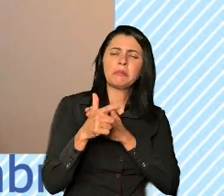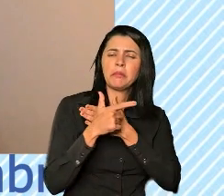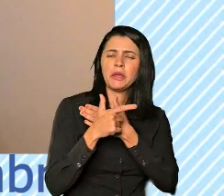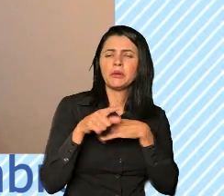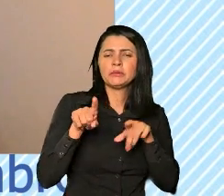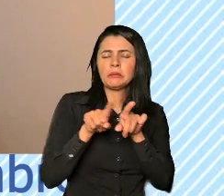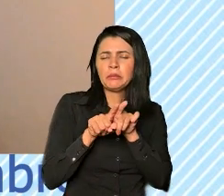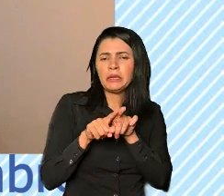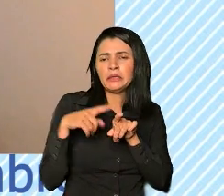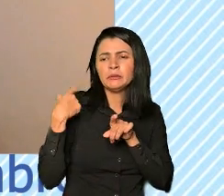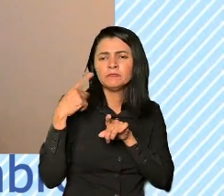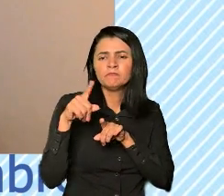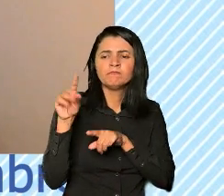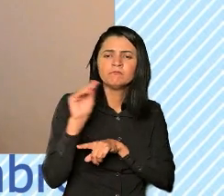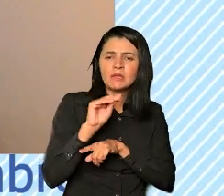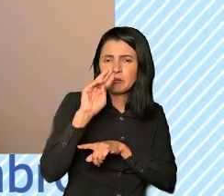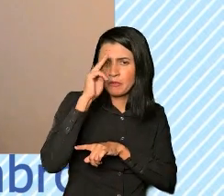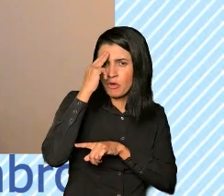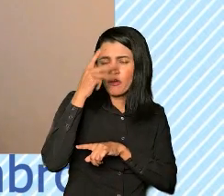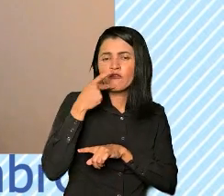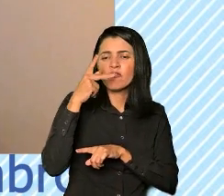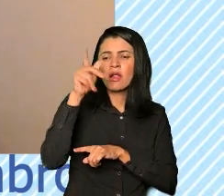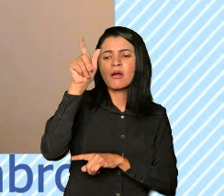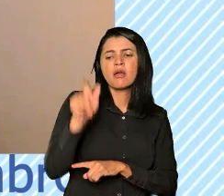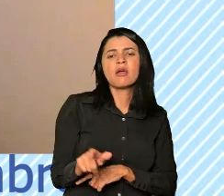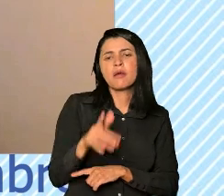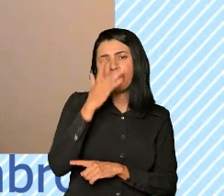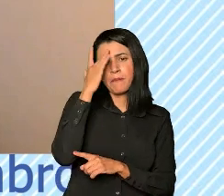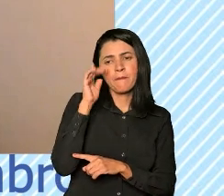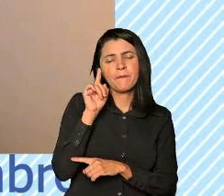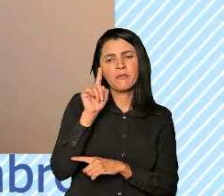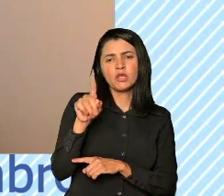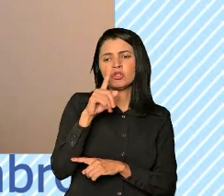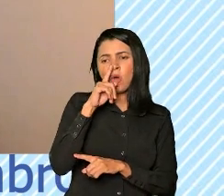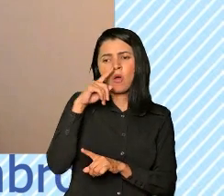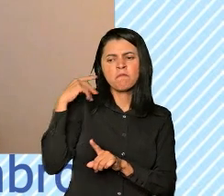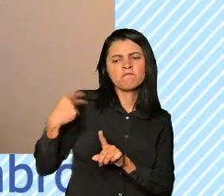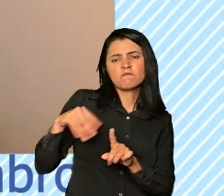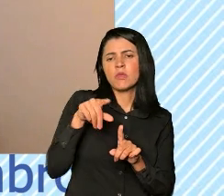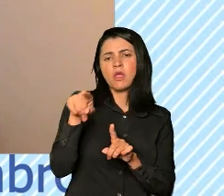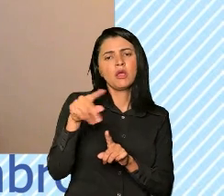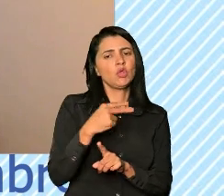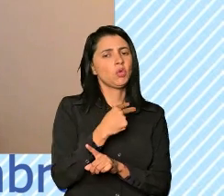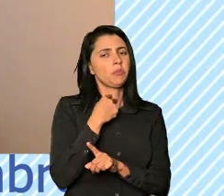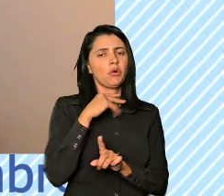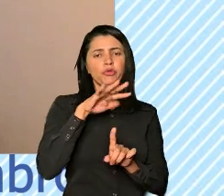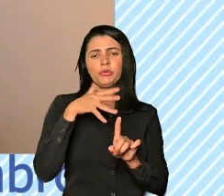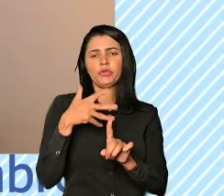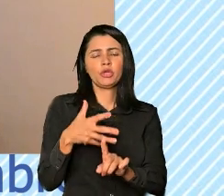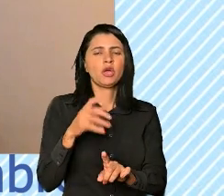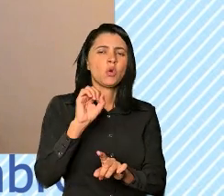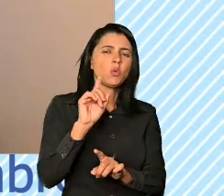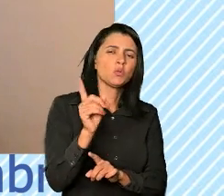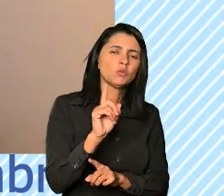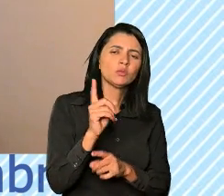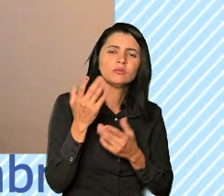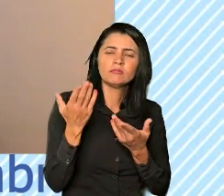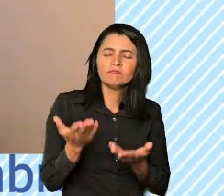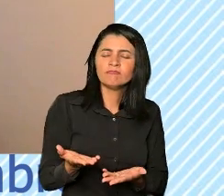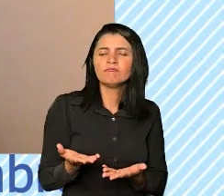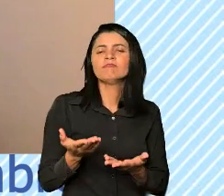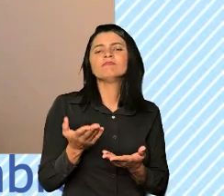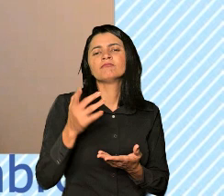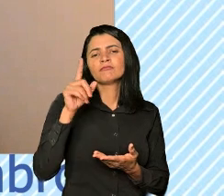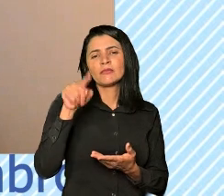ser curador da memória e dizer, olha, essa pessoa é torturador e por isso não pode ser homenageada ou não, né? E